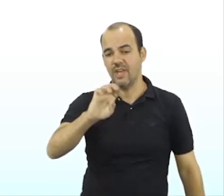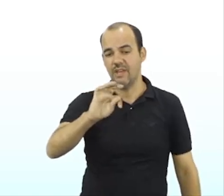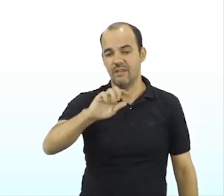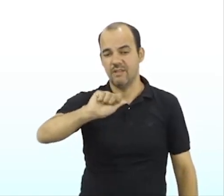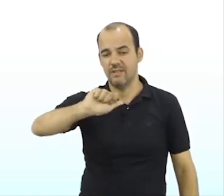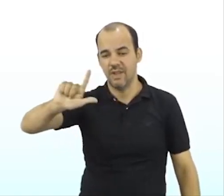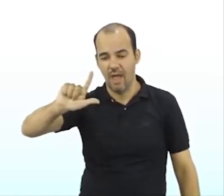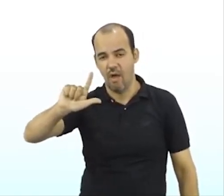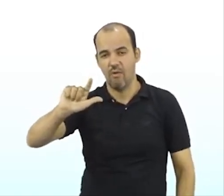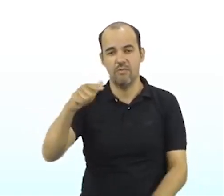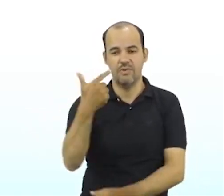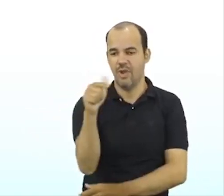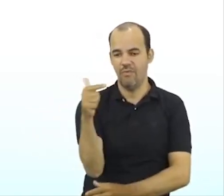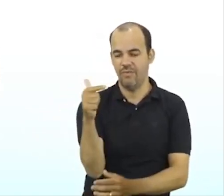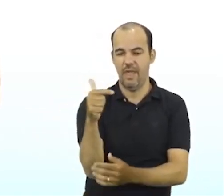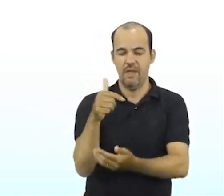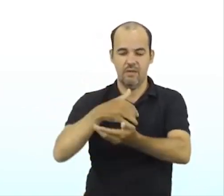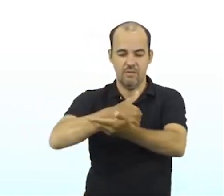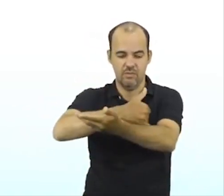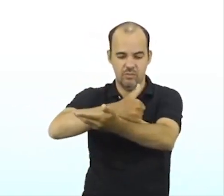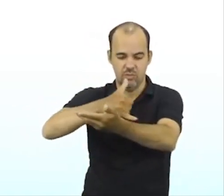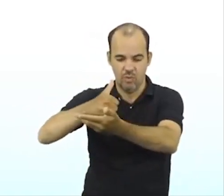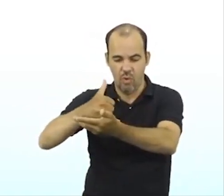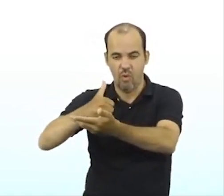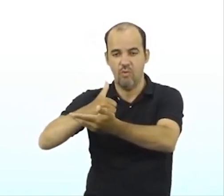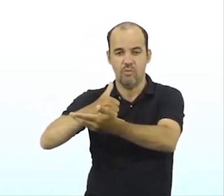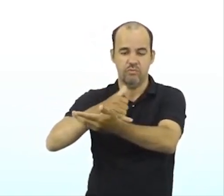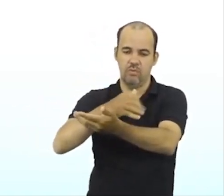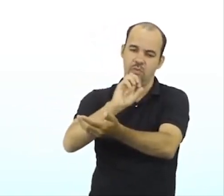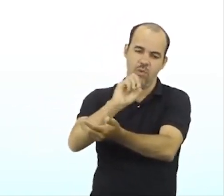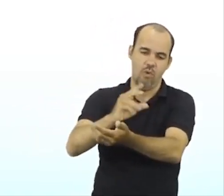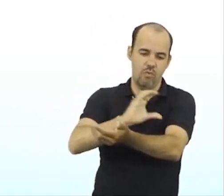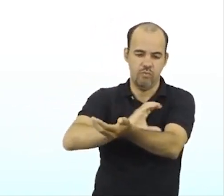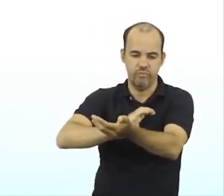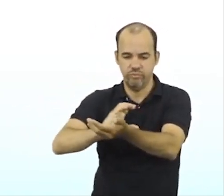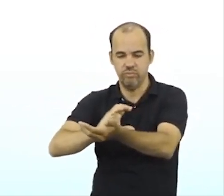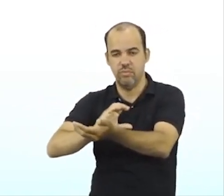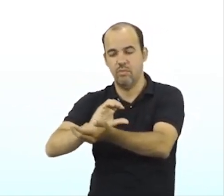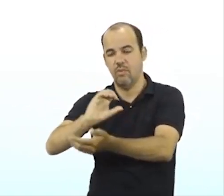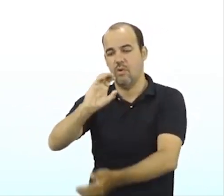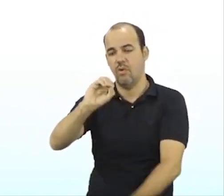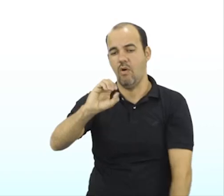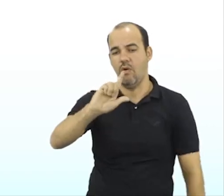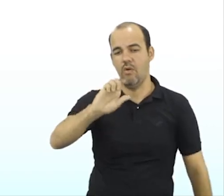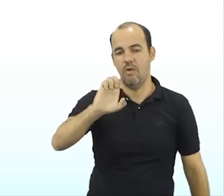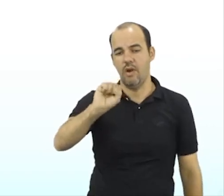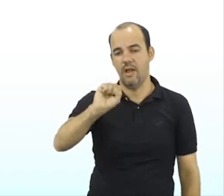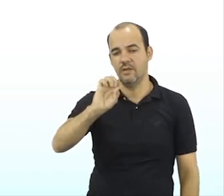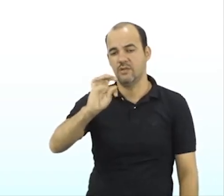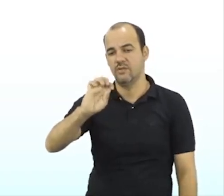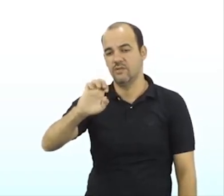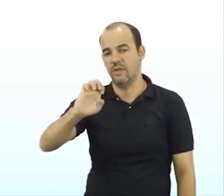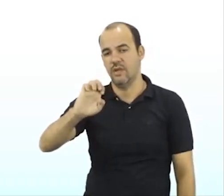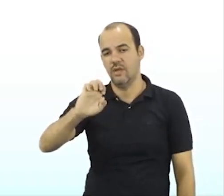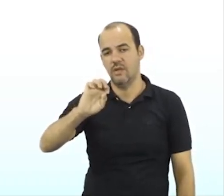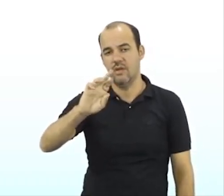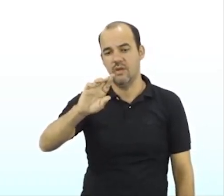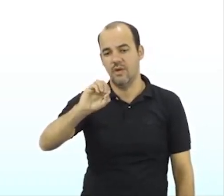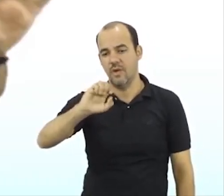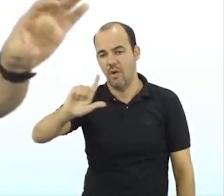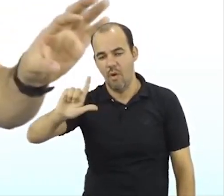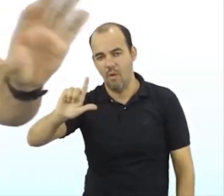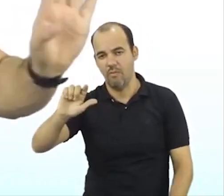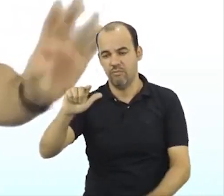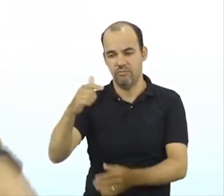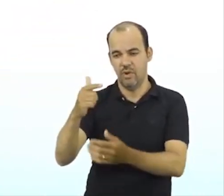certeza, é uma membrana de uma célula vegetal. Porque se tiver colesterol, é animal. Se não tiver, vegetal. Se tiver,